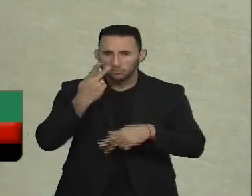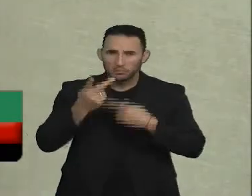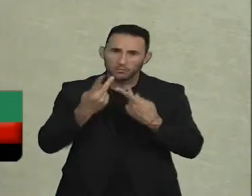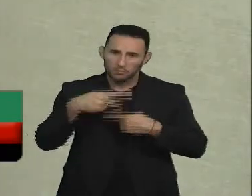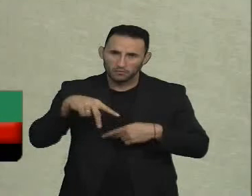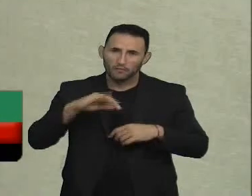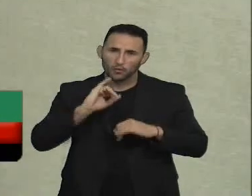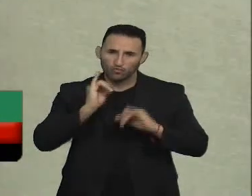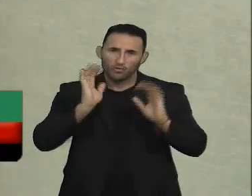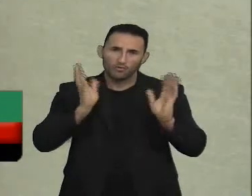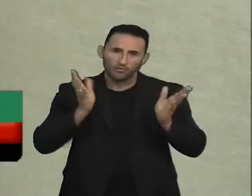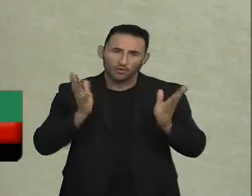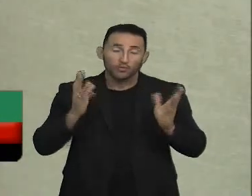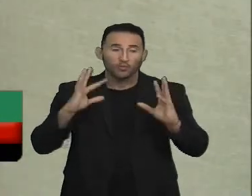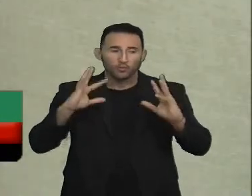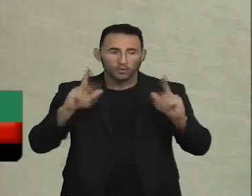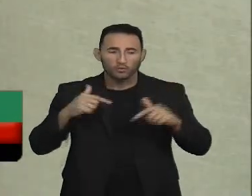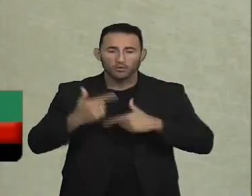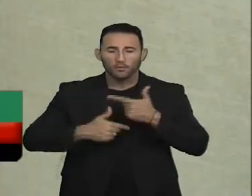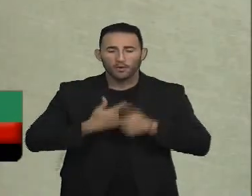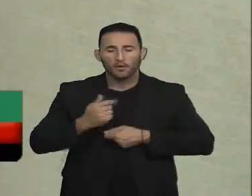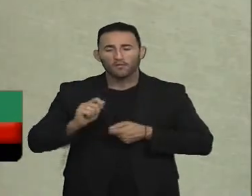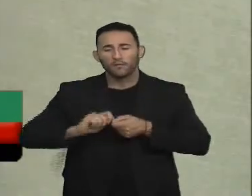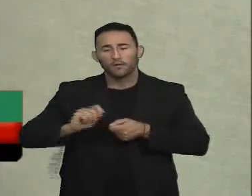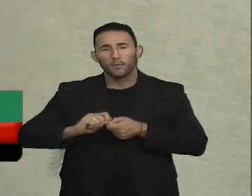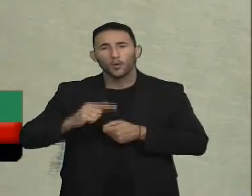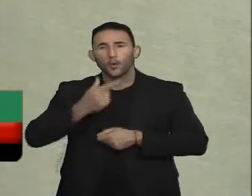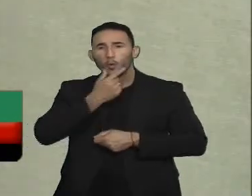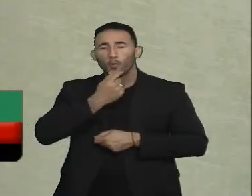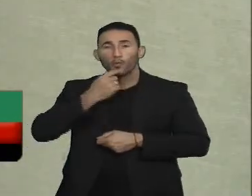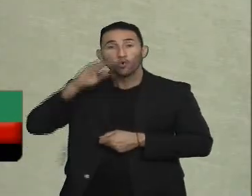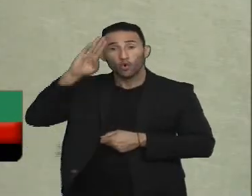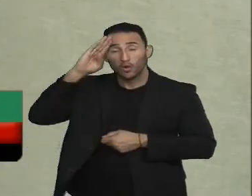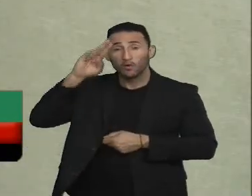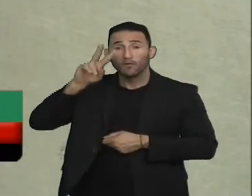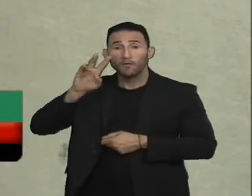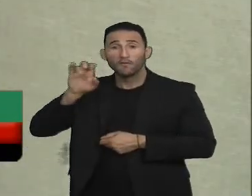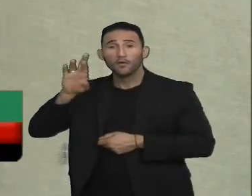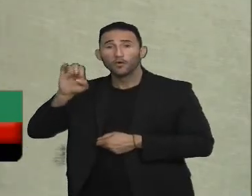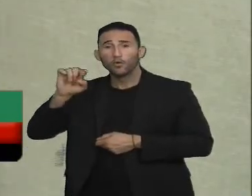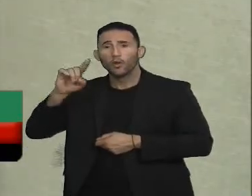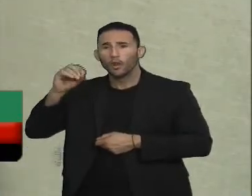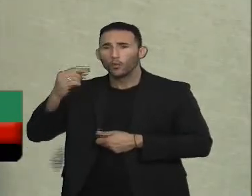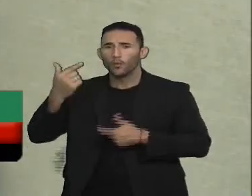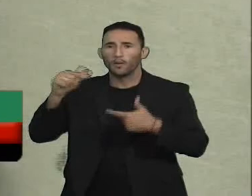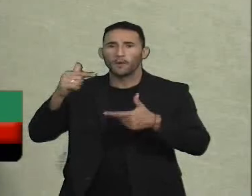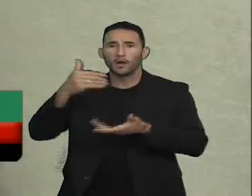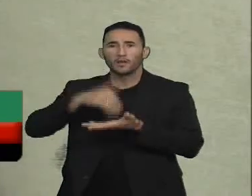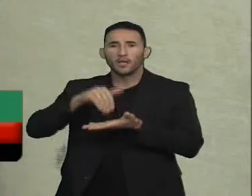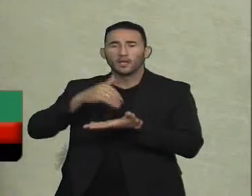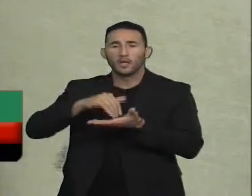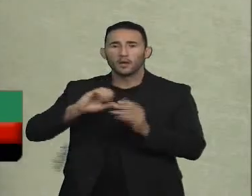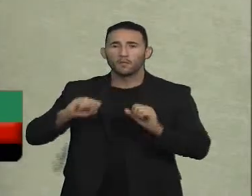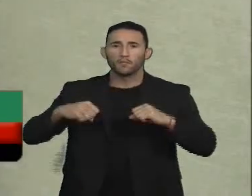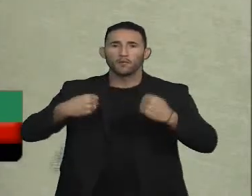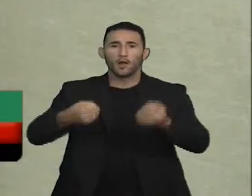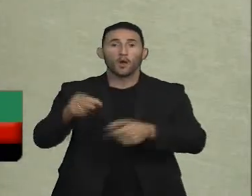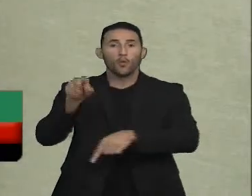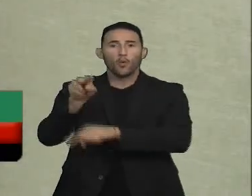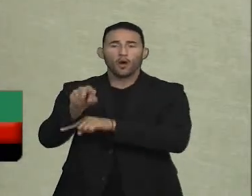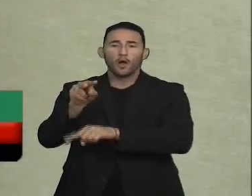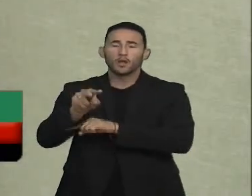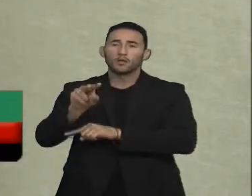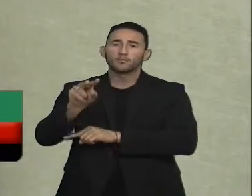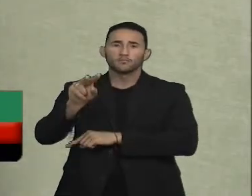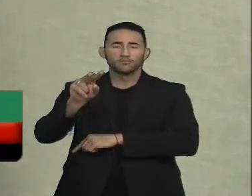o trabalho realizado pelo coronel Virgulino, que está na frente da secretaria, onde a guarda é